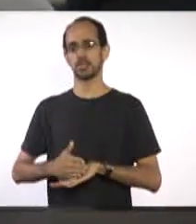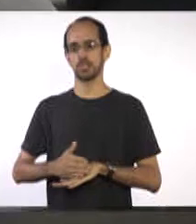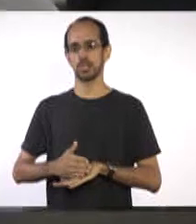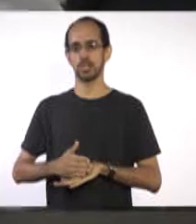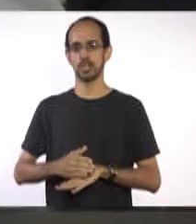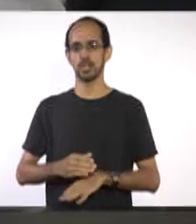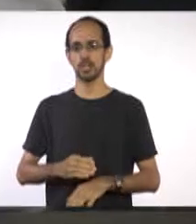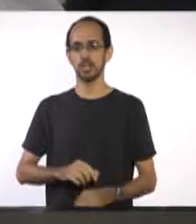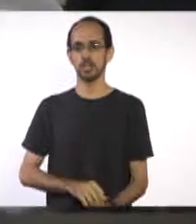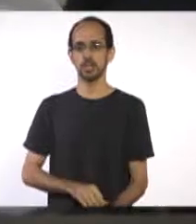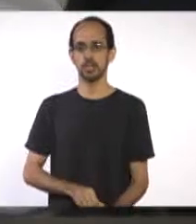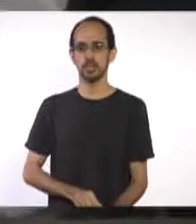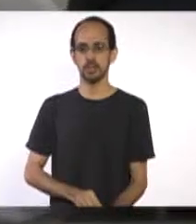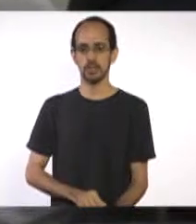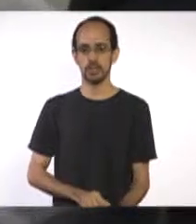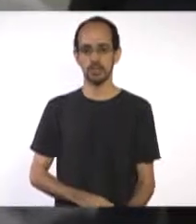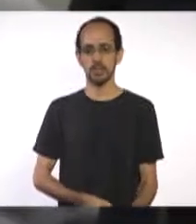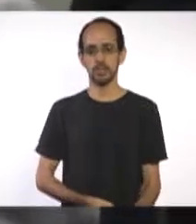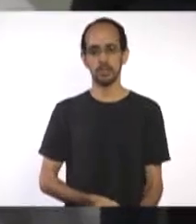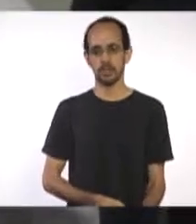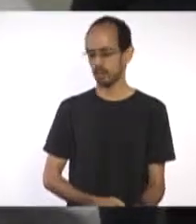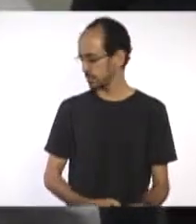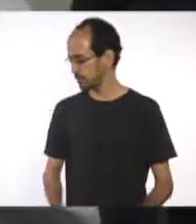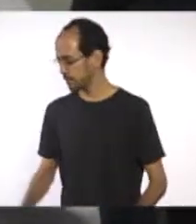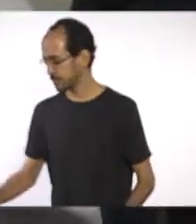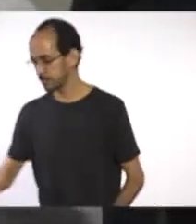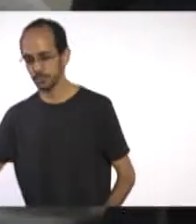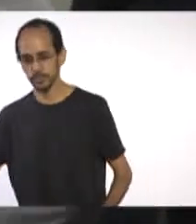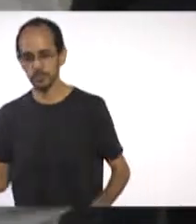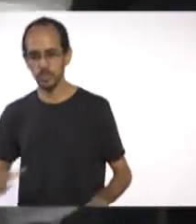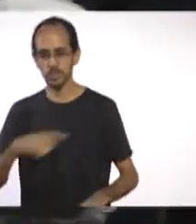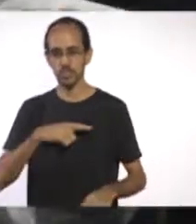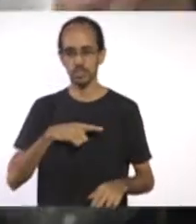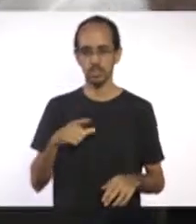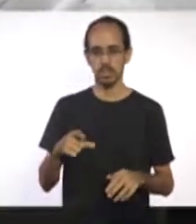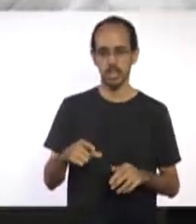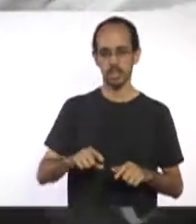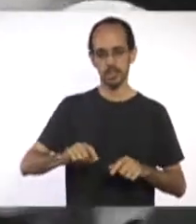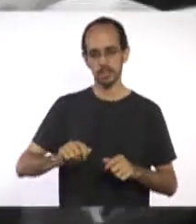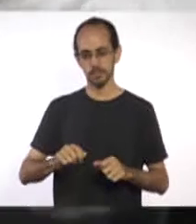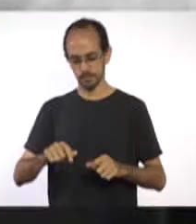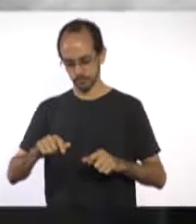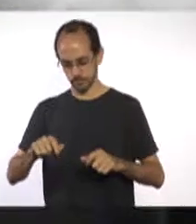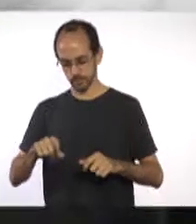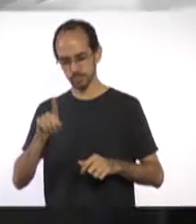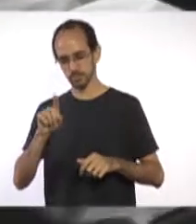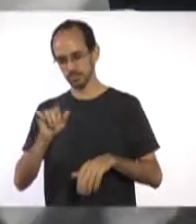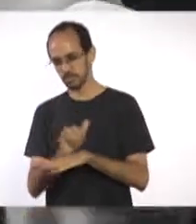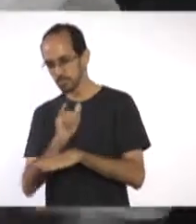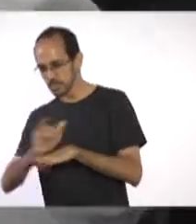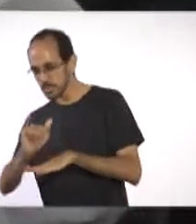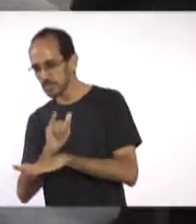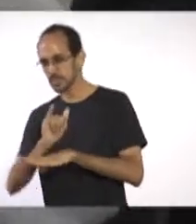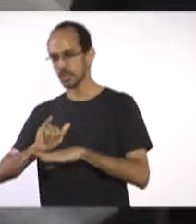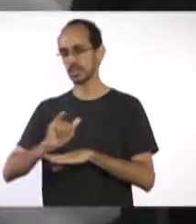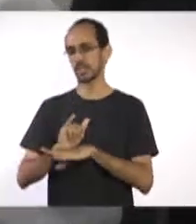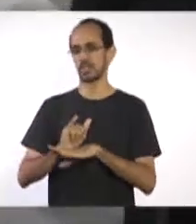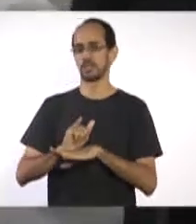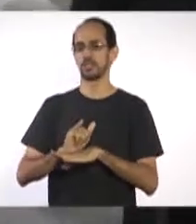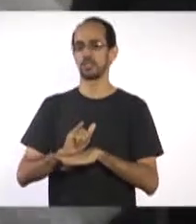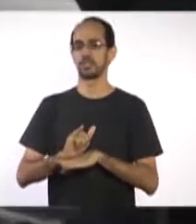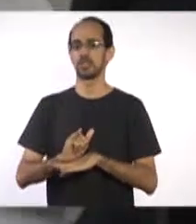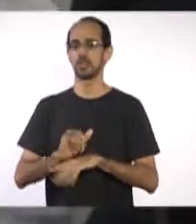utilizada, inclusive no meio político, como instrumento, né,